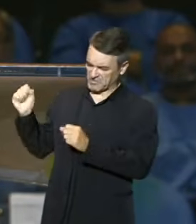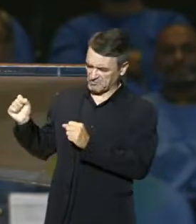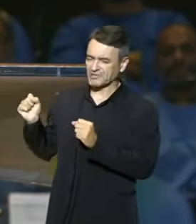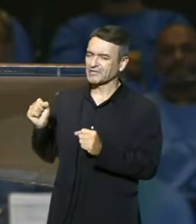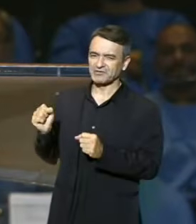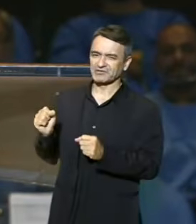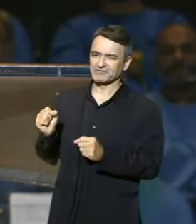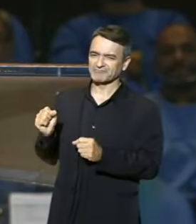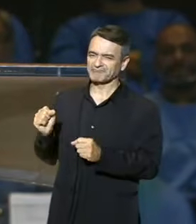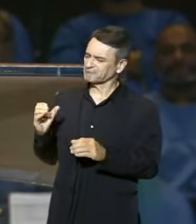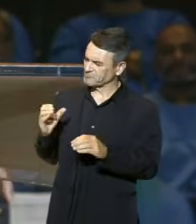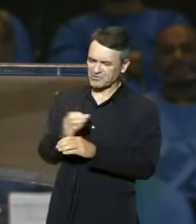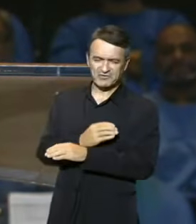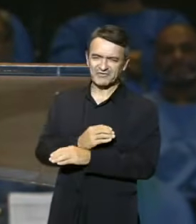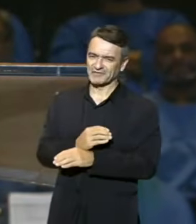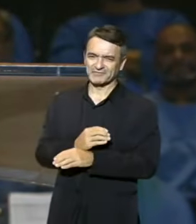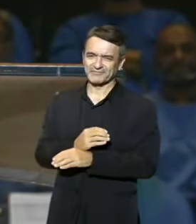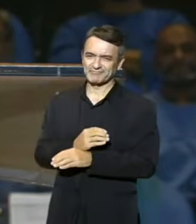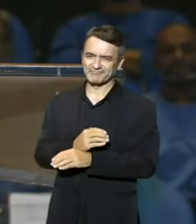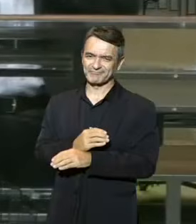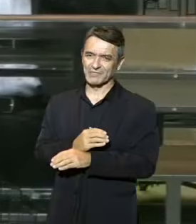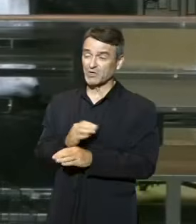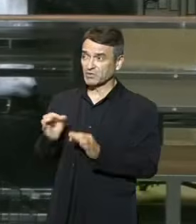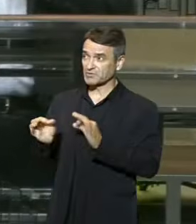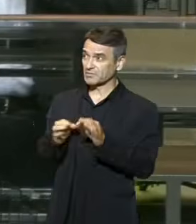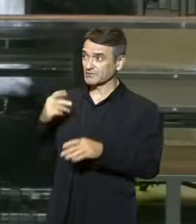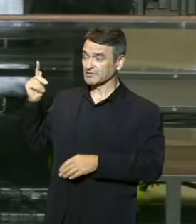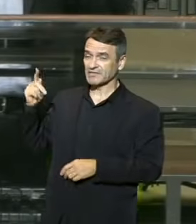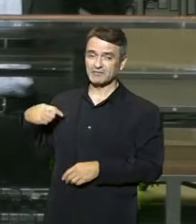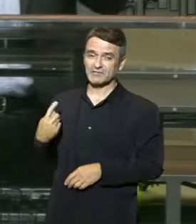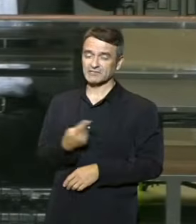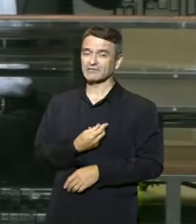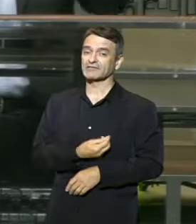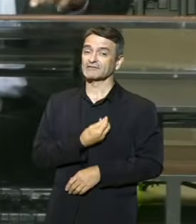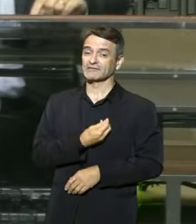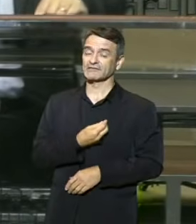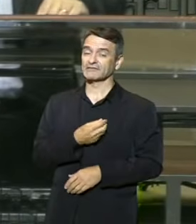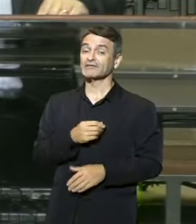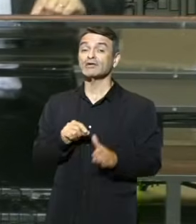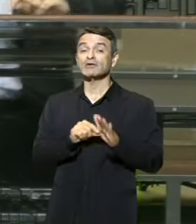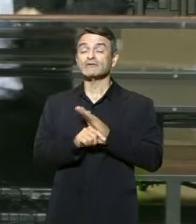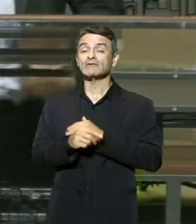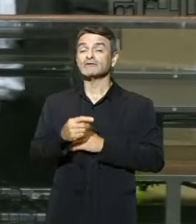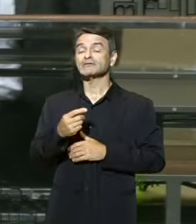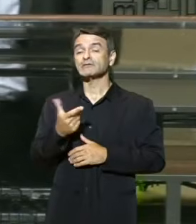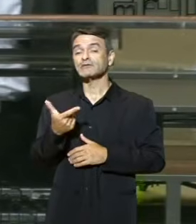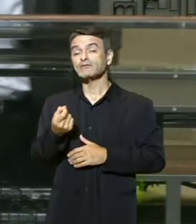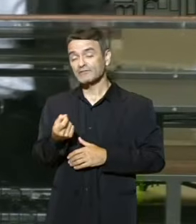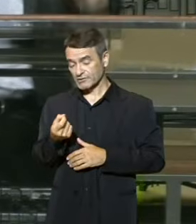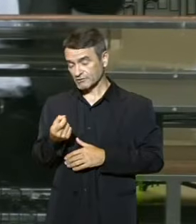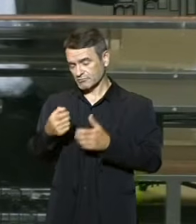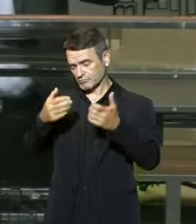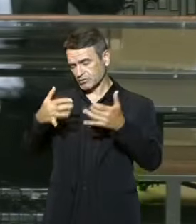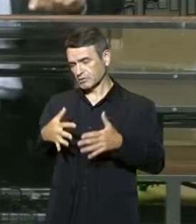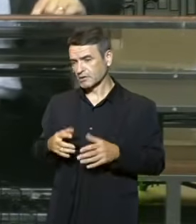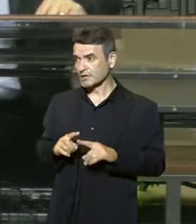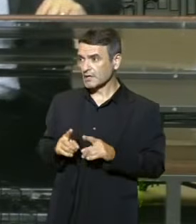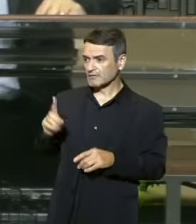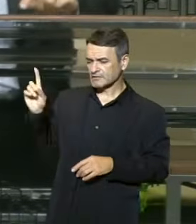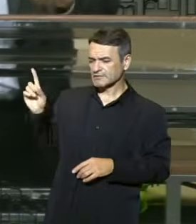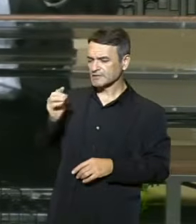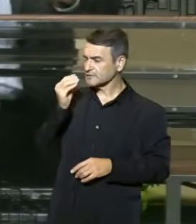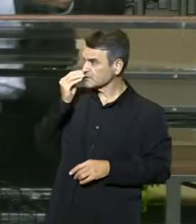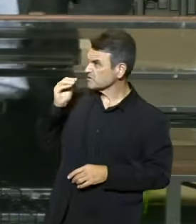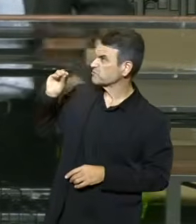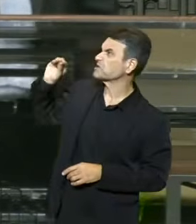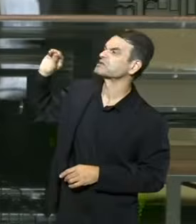E o versículo 20 vai dizer: pois vocês rejeitaram o Senhor que está no meio de vocês e se queixaram, dizendo